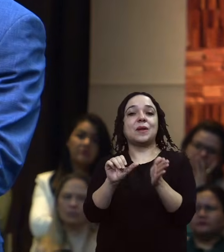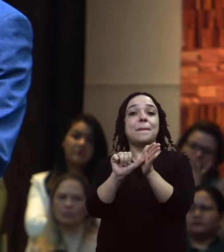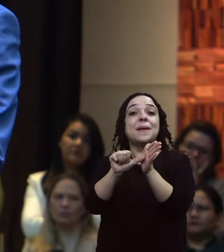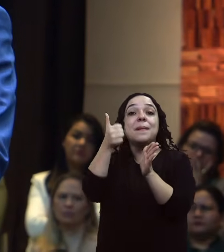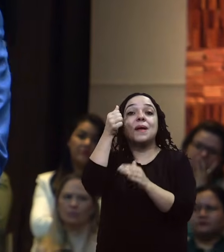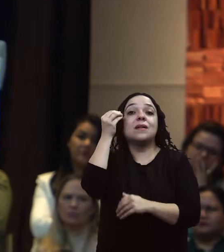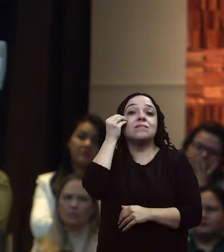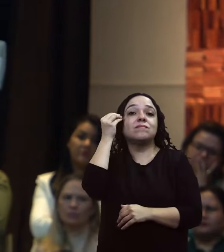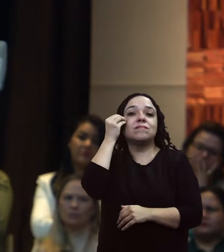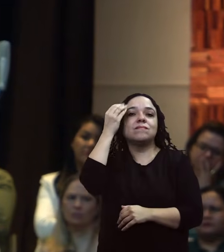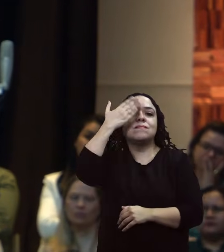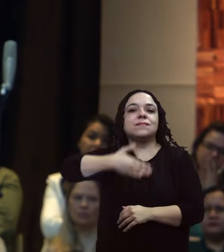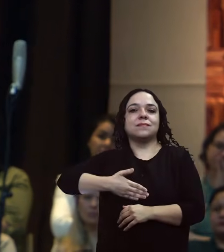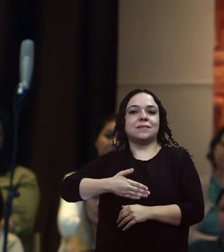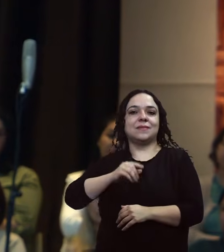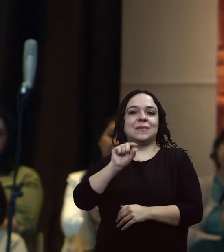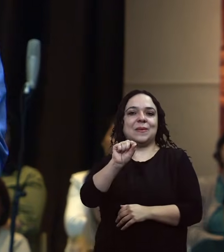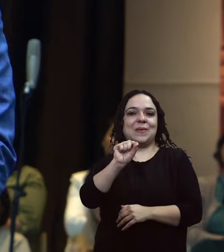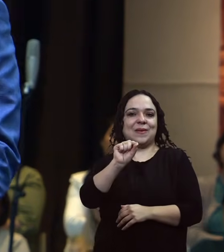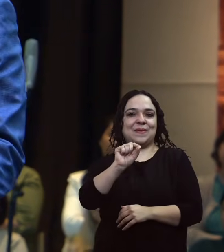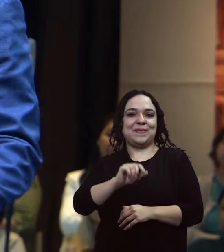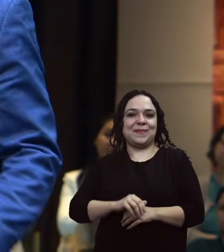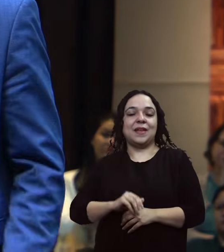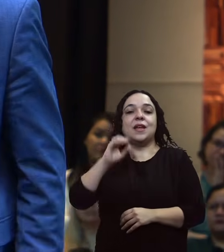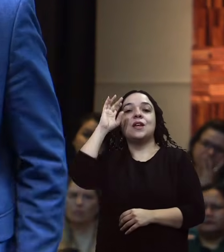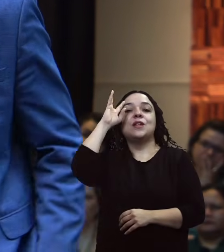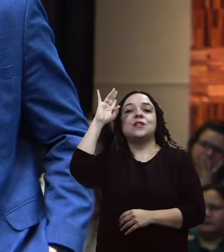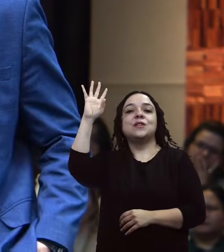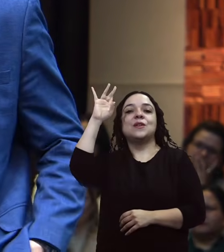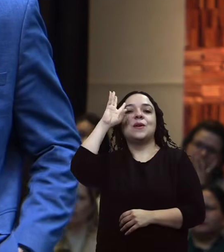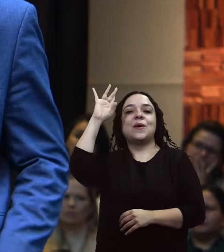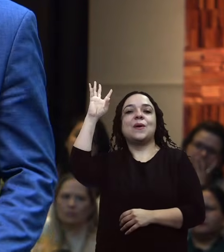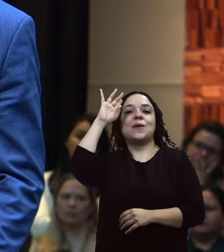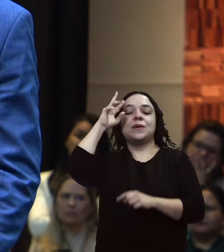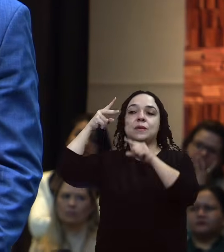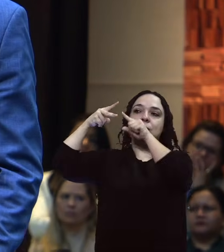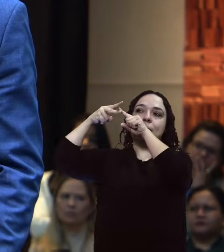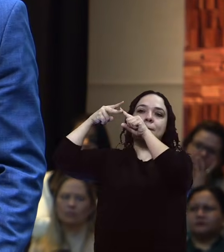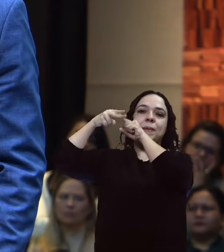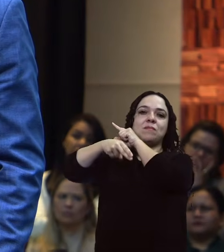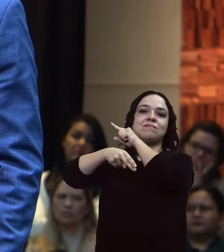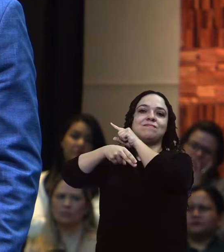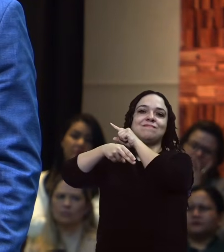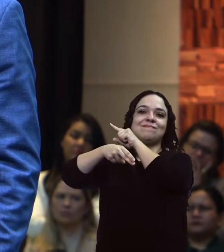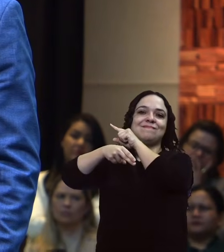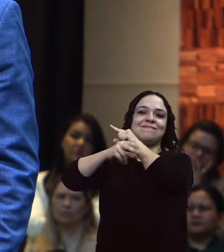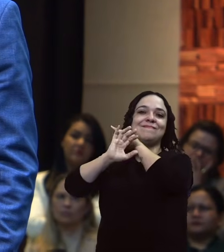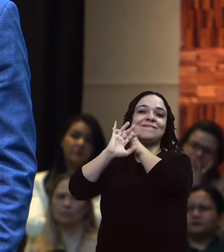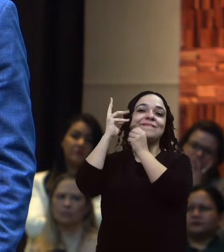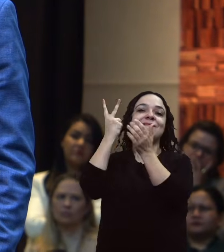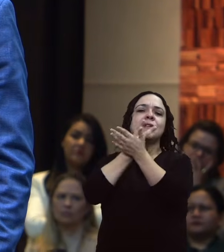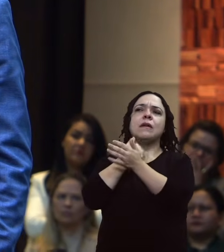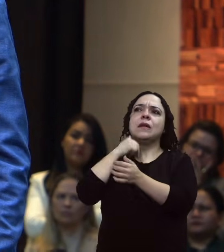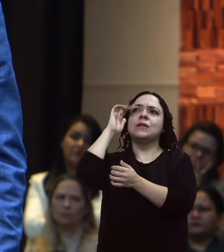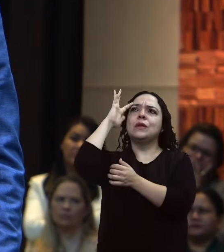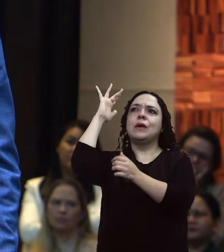José enfrentou foi o teste dos sonhos interrompidos.